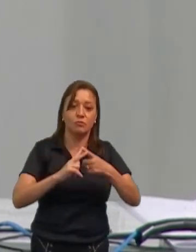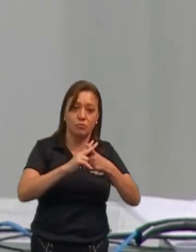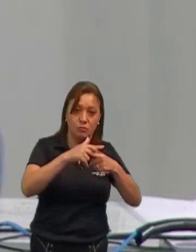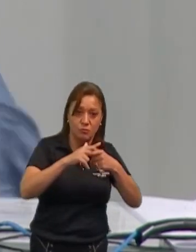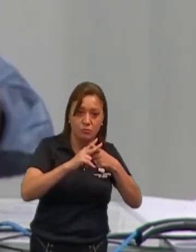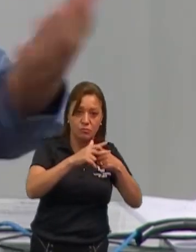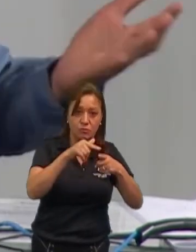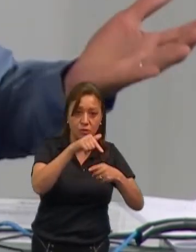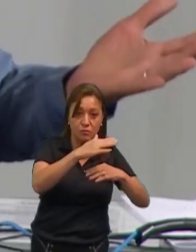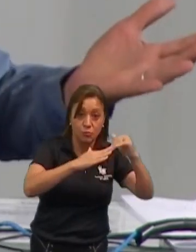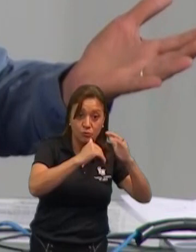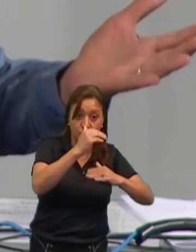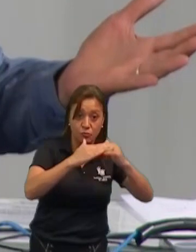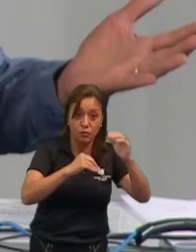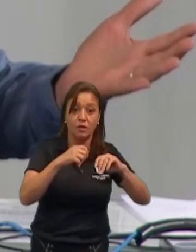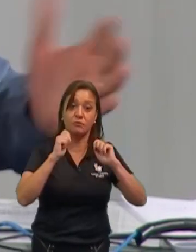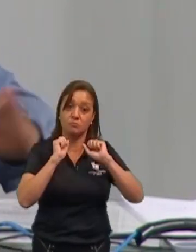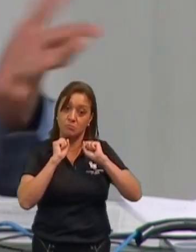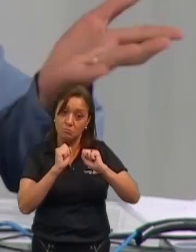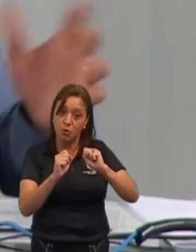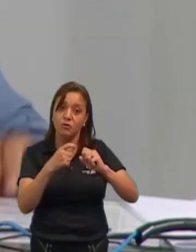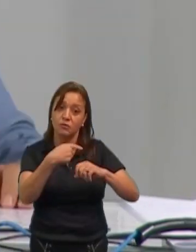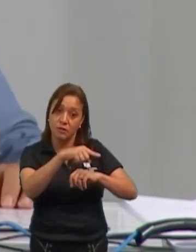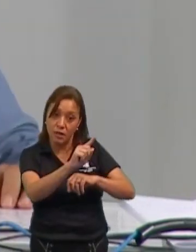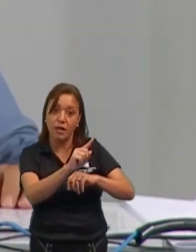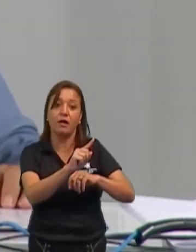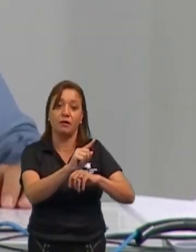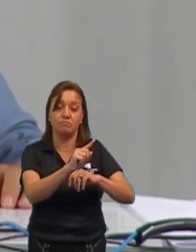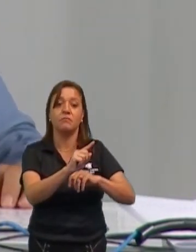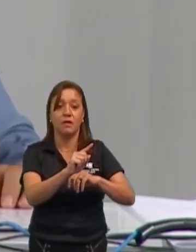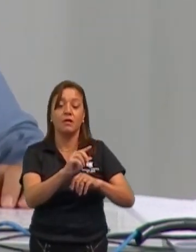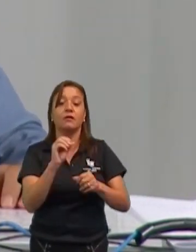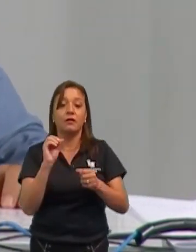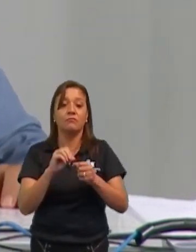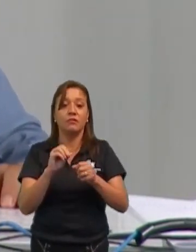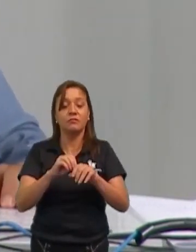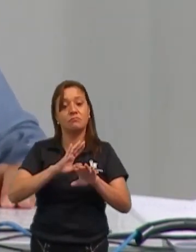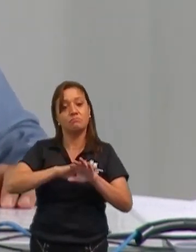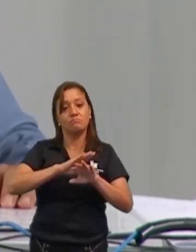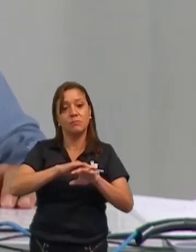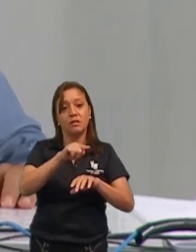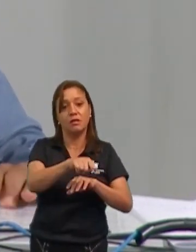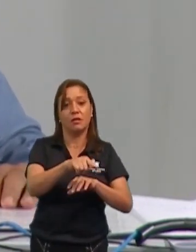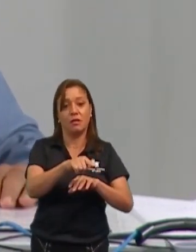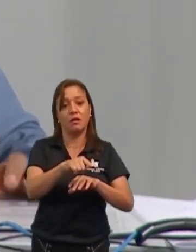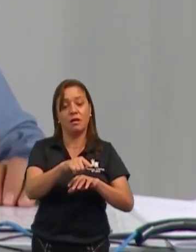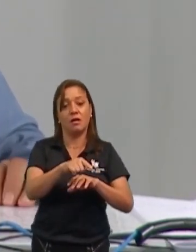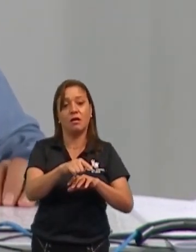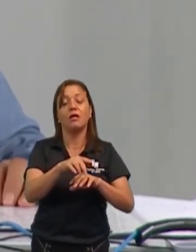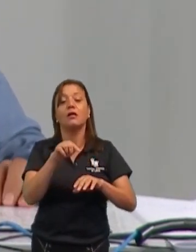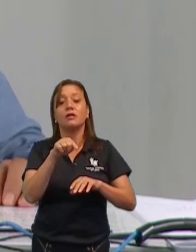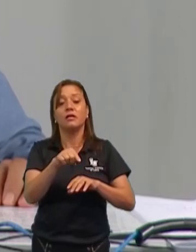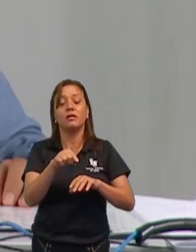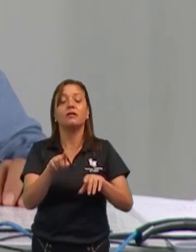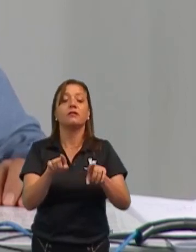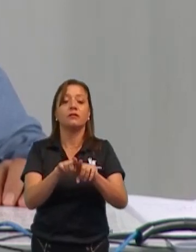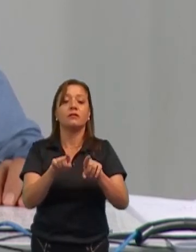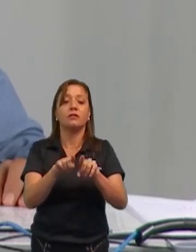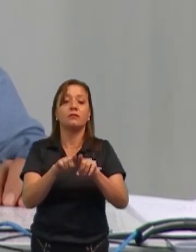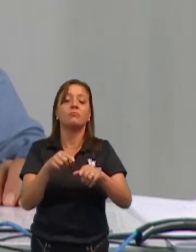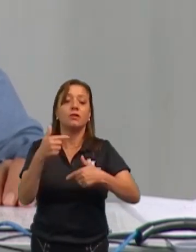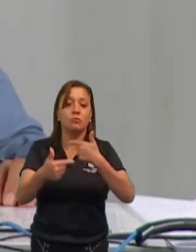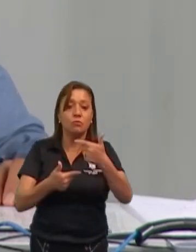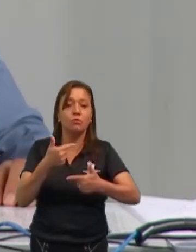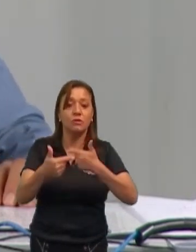básicas de saúde, instalar ventilador é muito simples, não tem burocracia, né? Só tem a parte técnica lá, os profissionais que conheçam do trabalho e